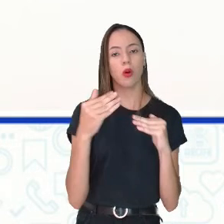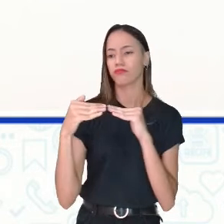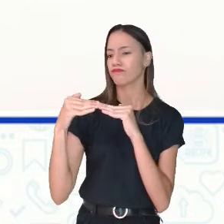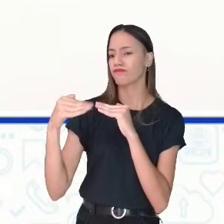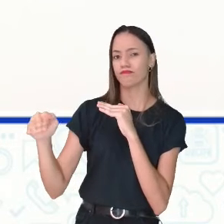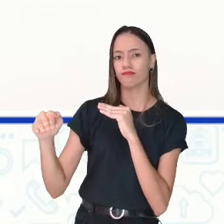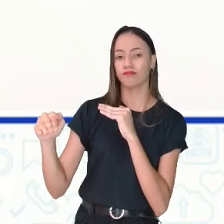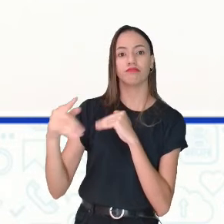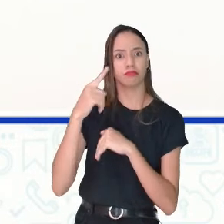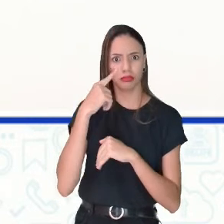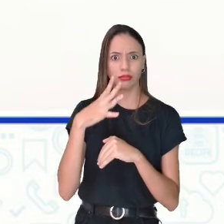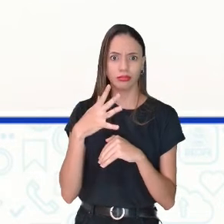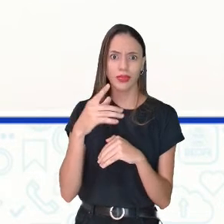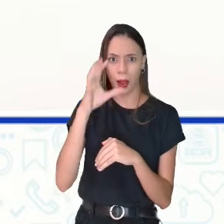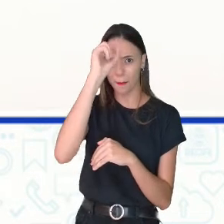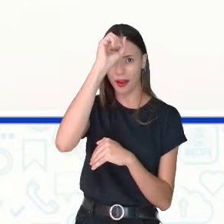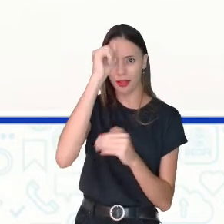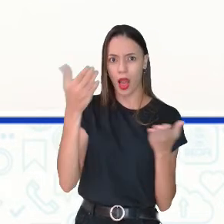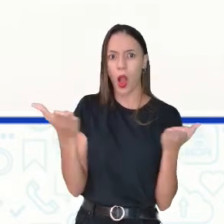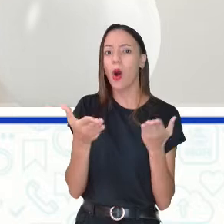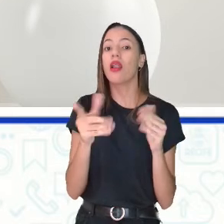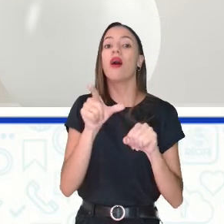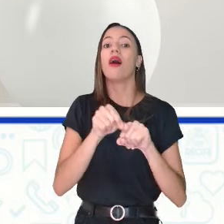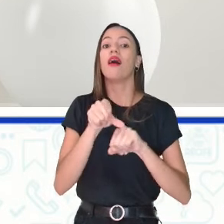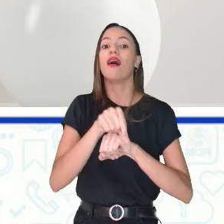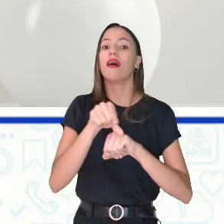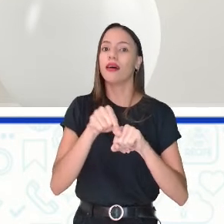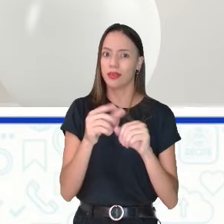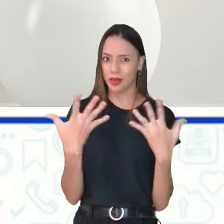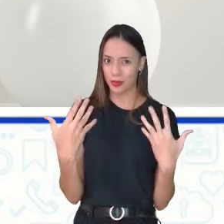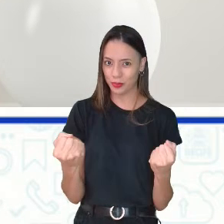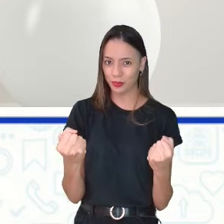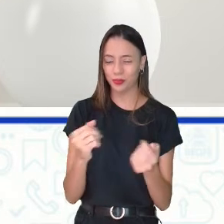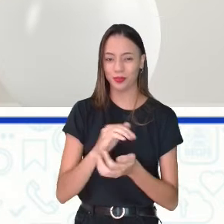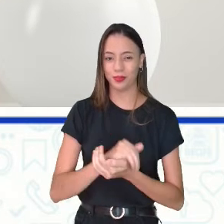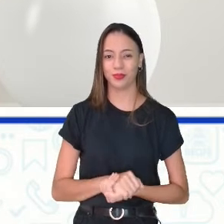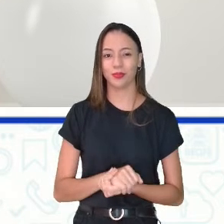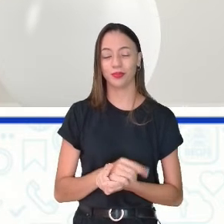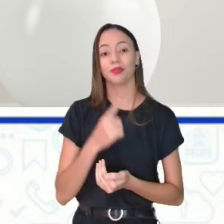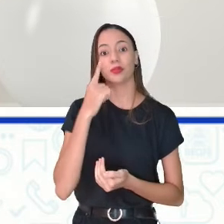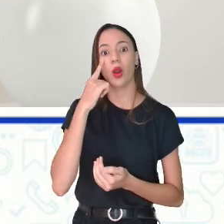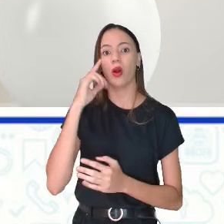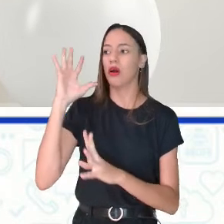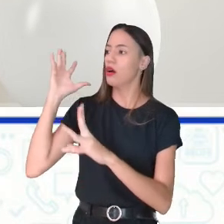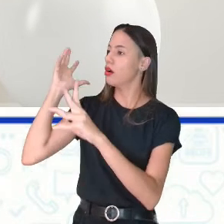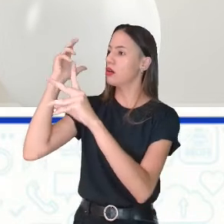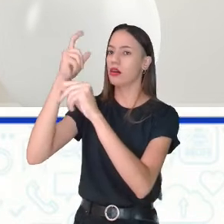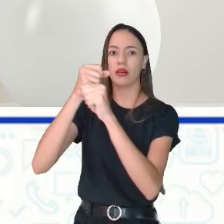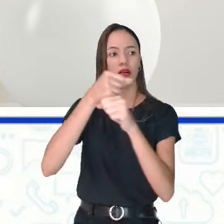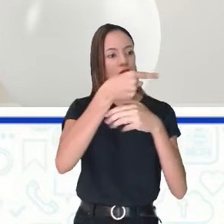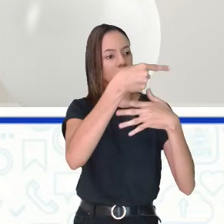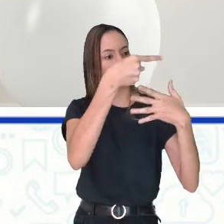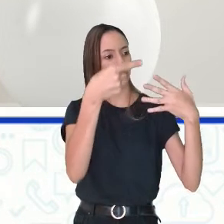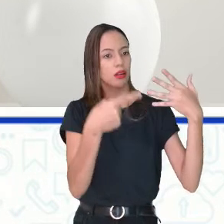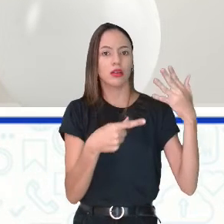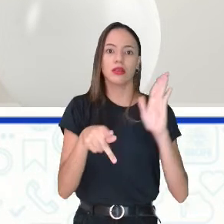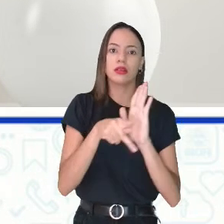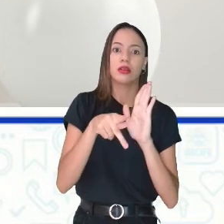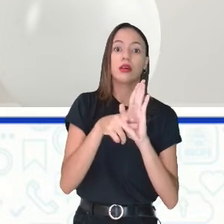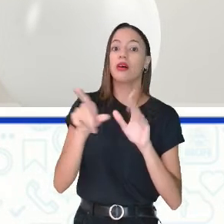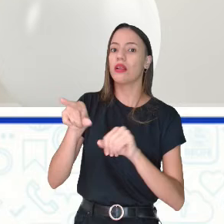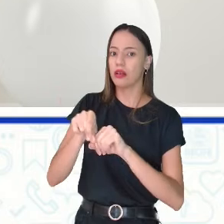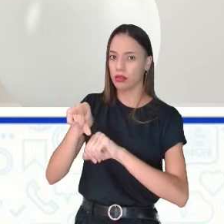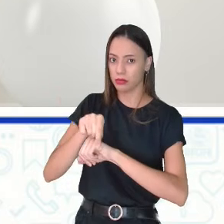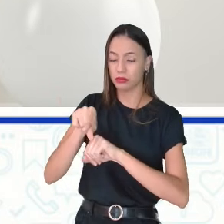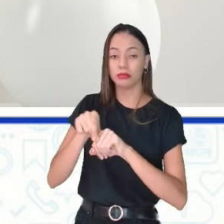Então, vamos aprender sobre argumentação. Então, vamos revisar os elementos constituintes da